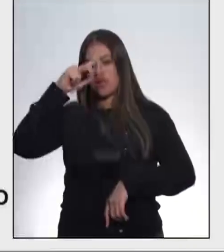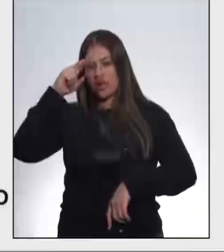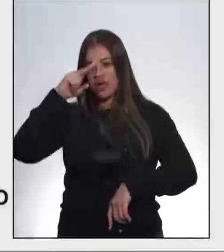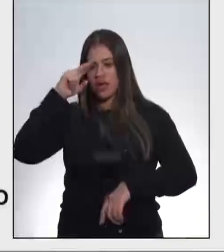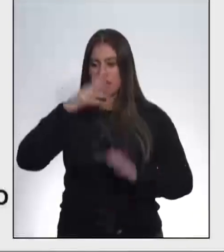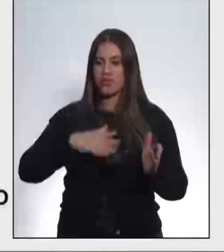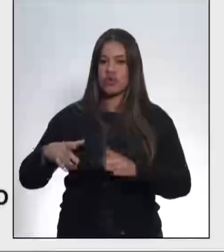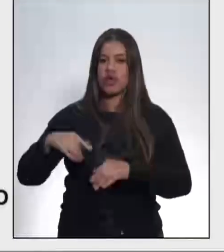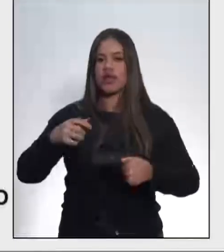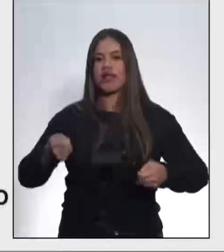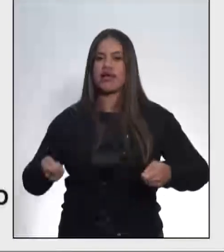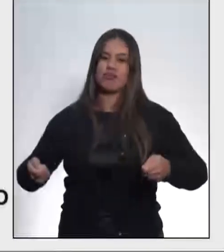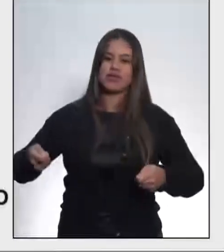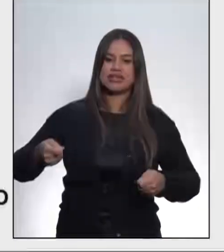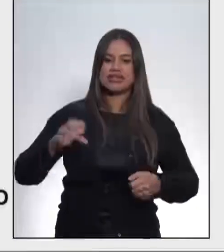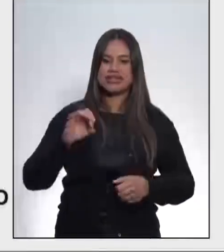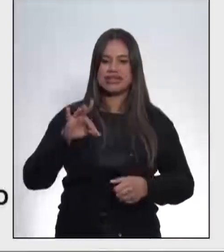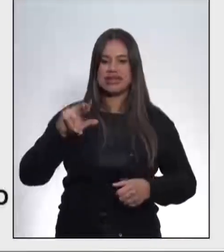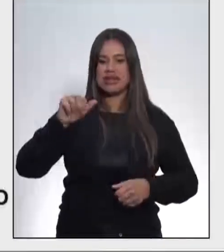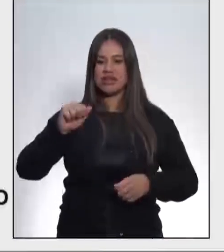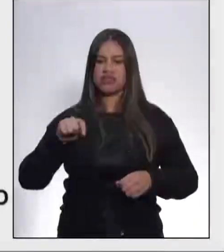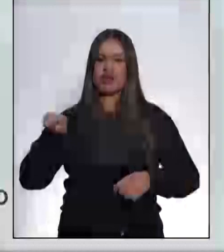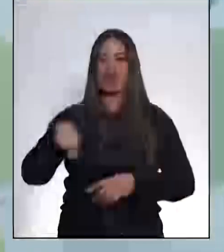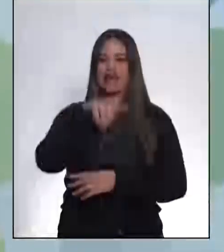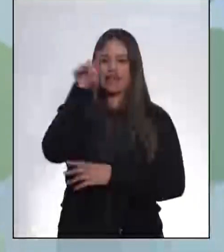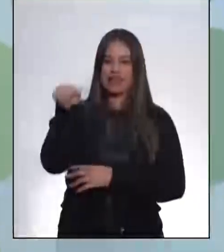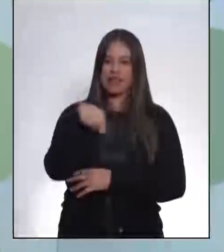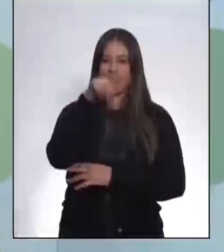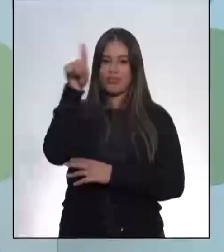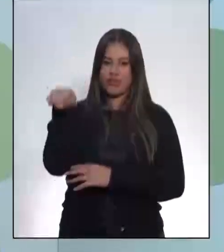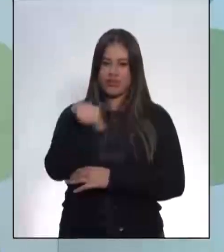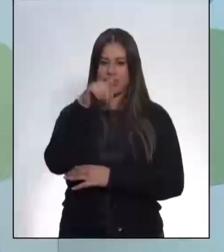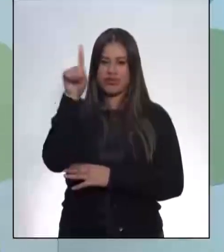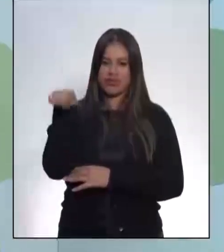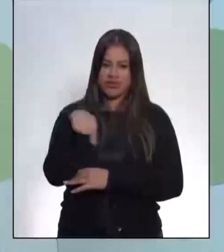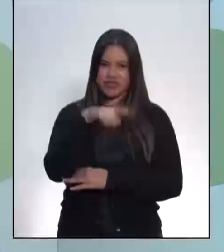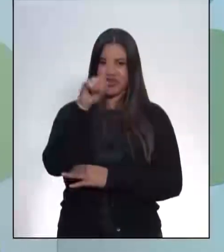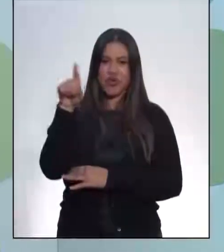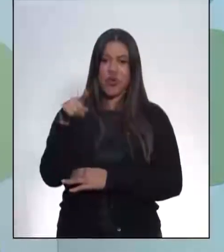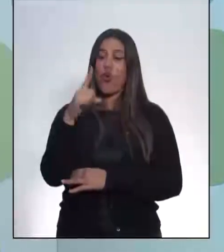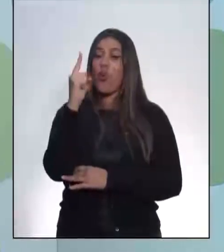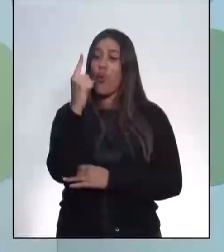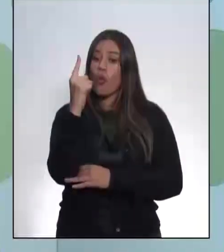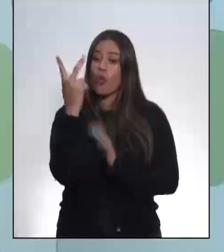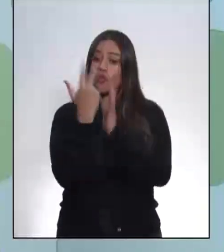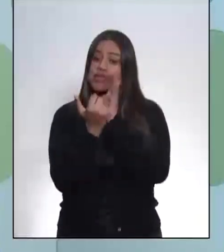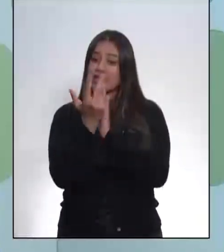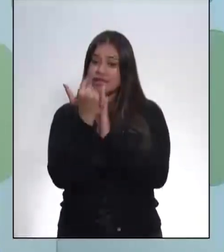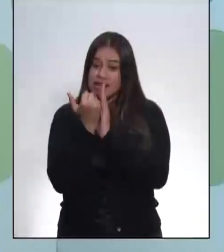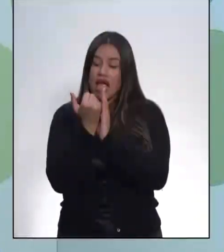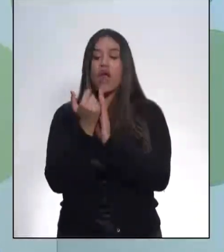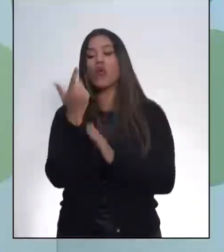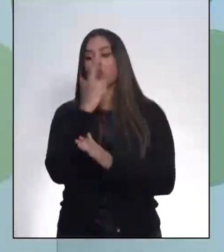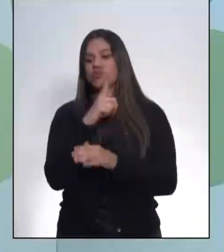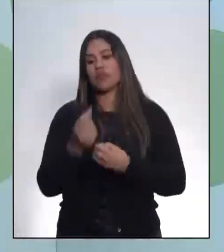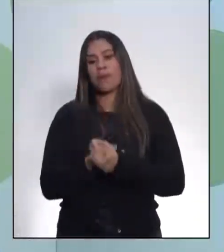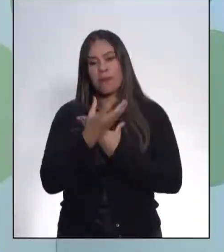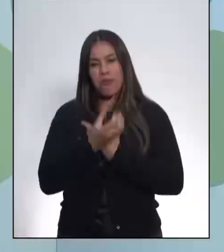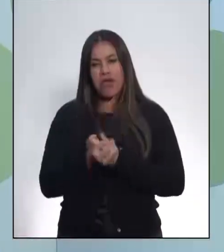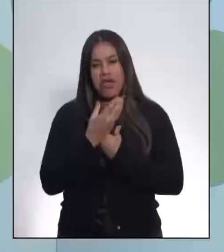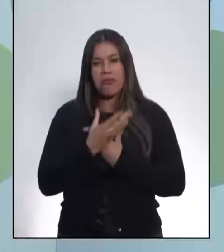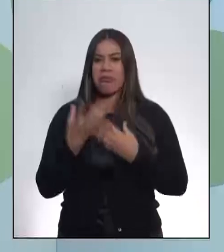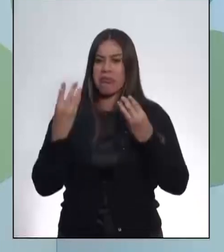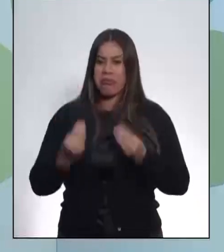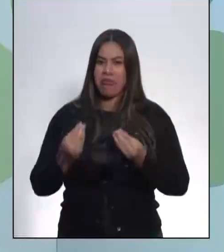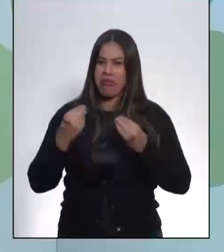lembra a ciranda, que lembra redemoinho. Ele usou uma imagem para construir o poema inteiro. Nossa, professor, quantas coisas bacanas que o escritor